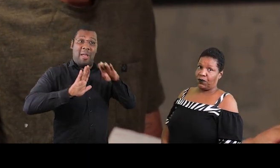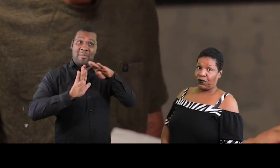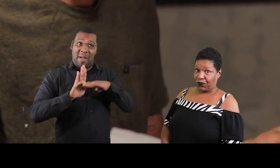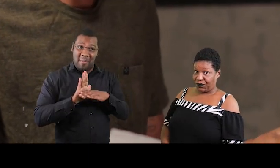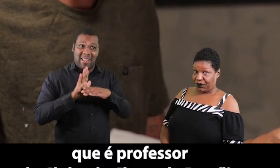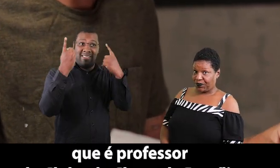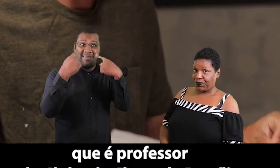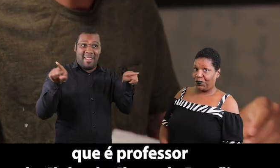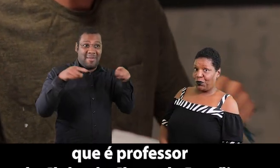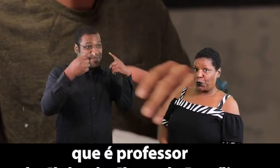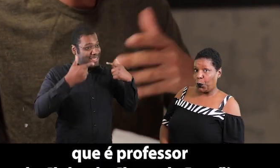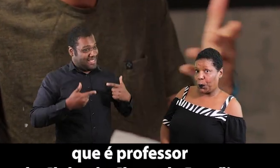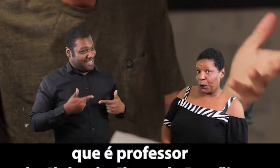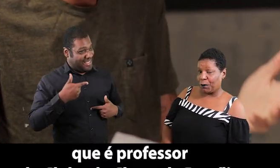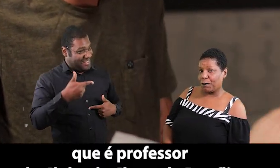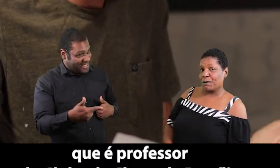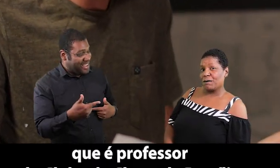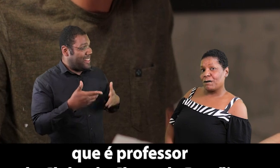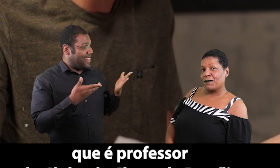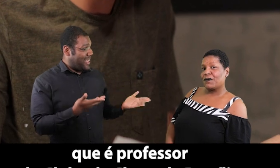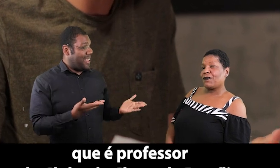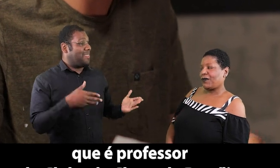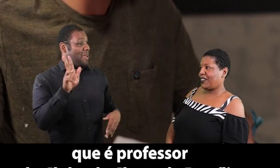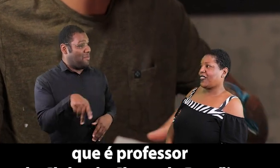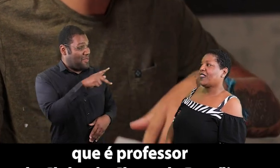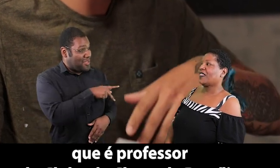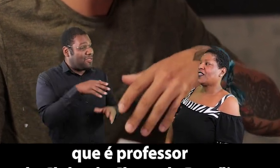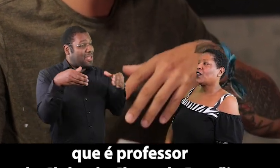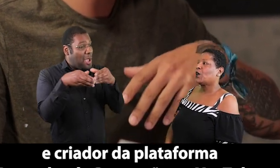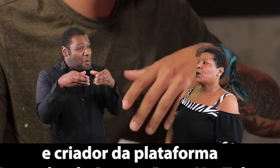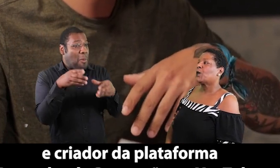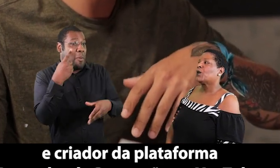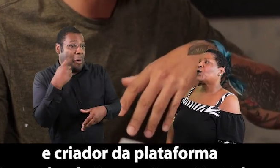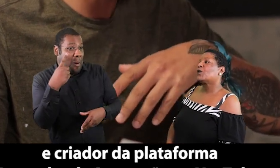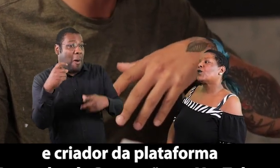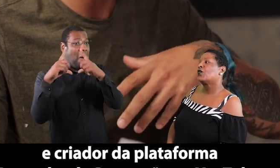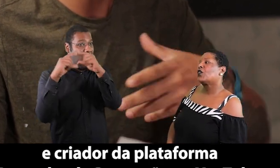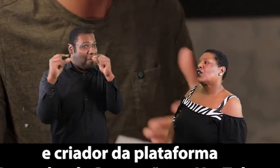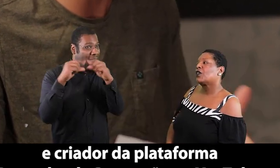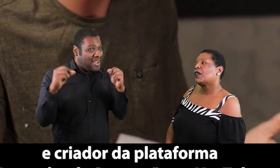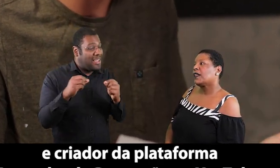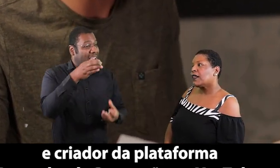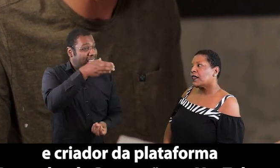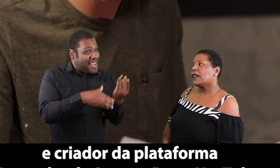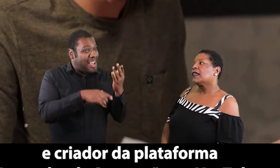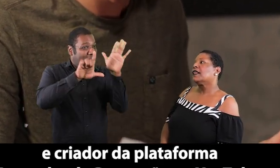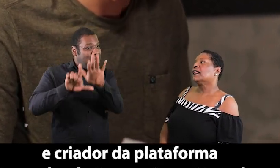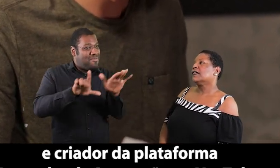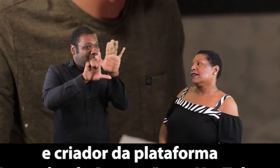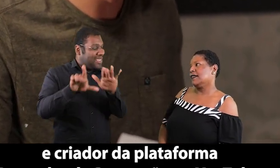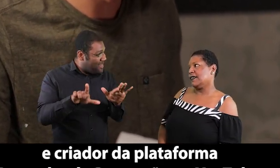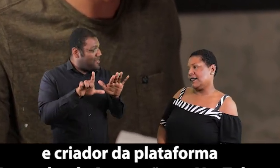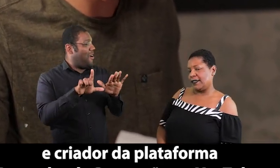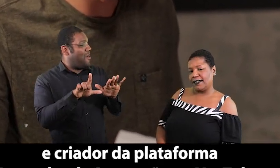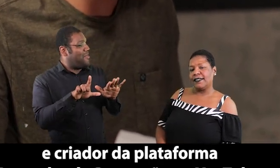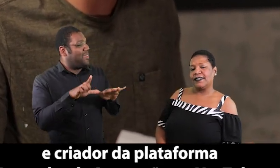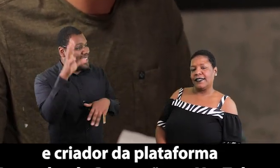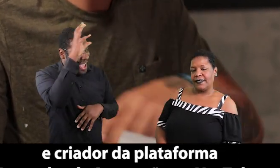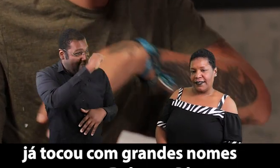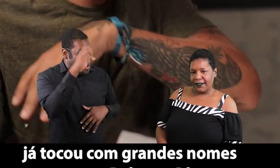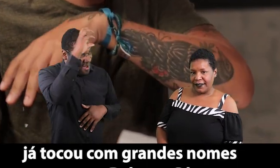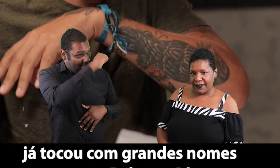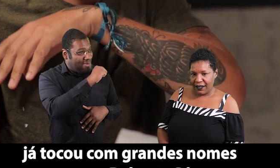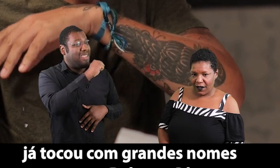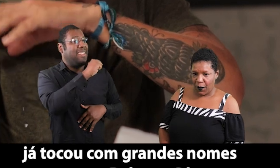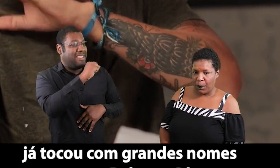ele, que é professor do Clube do Choro de Brasília e criador da plataforma Aprendendo Percussão no YouTube.